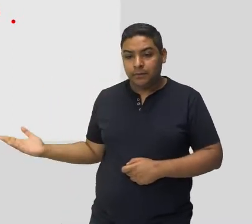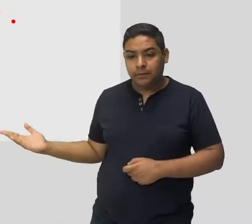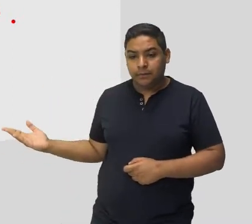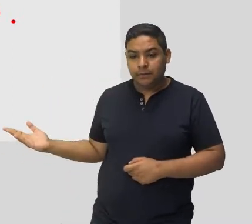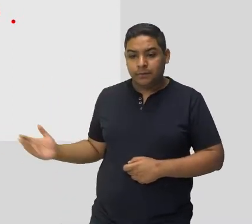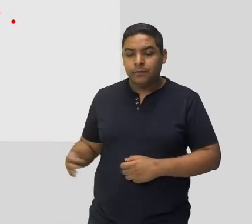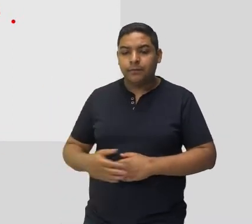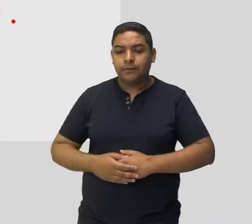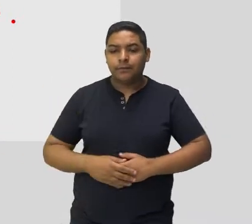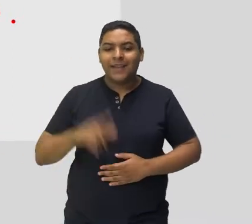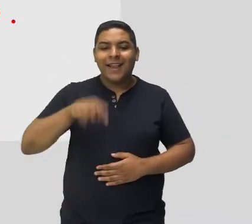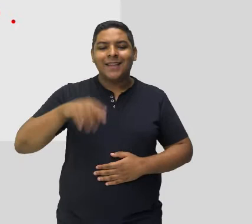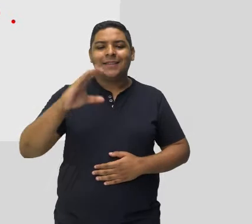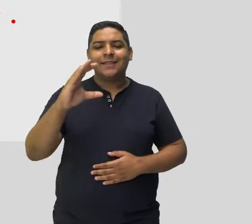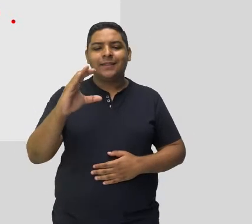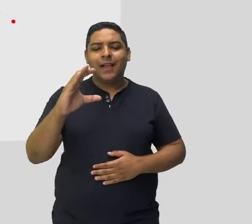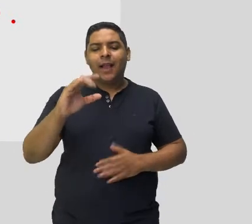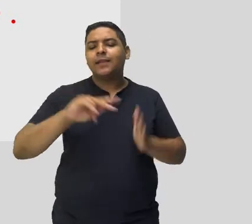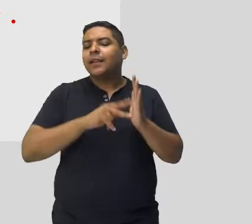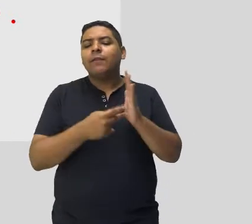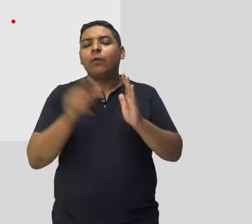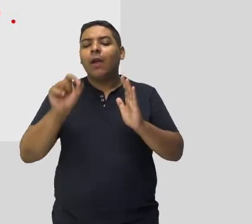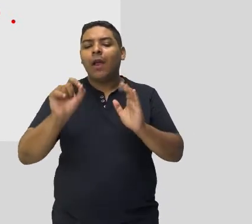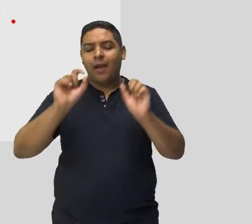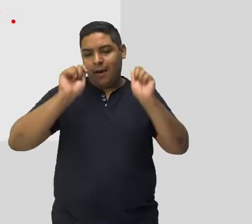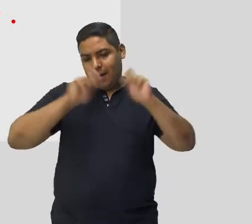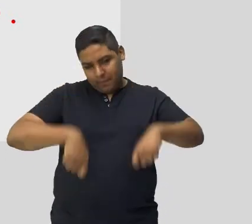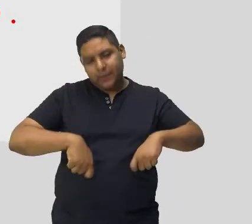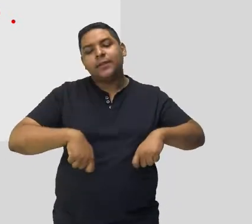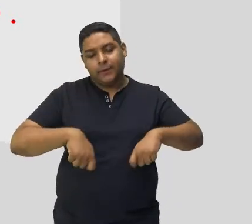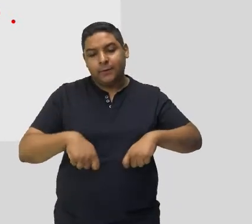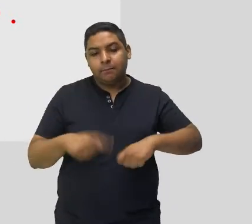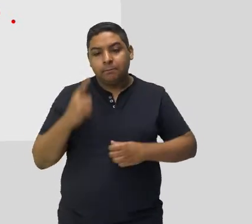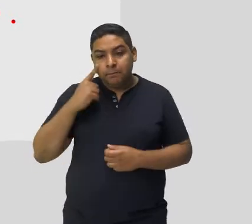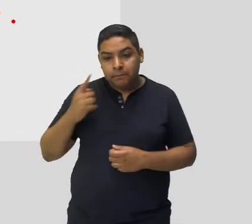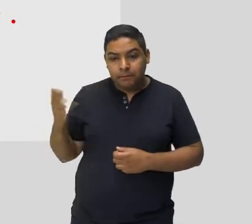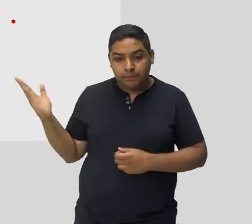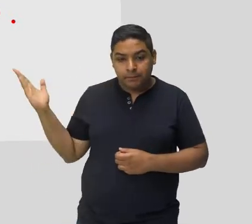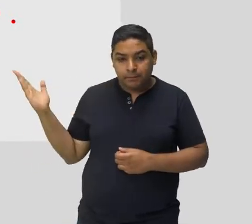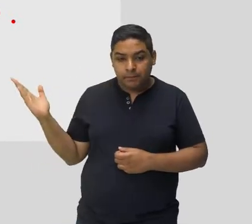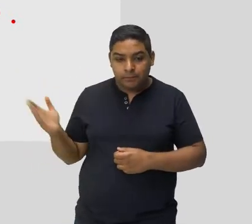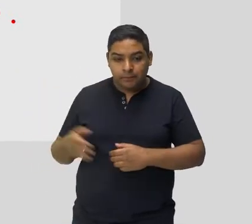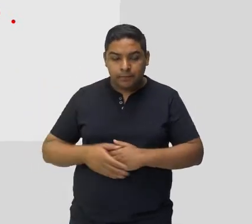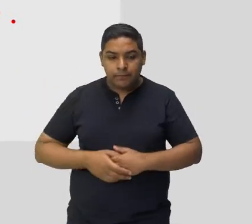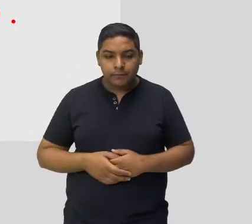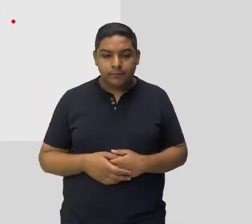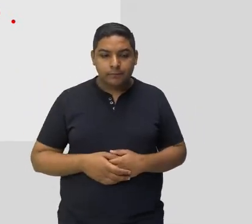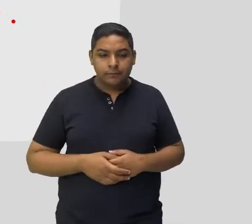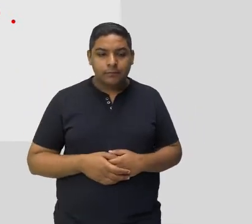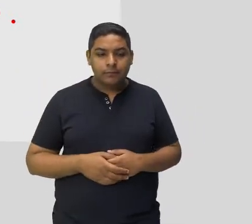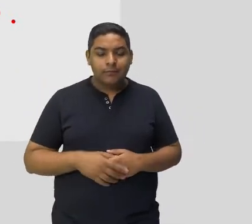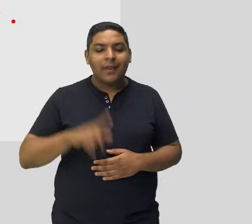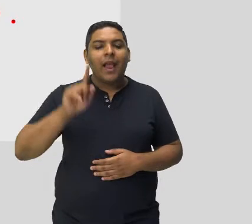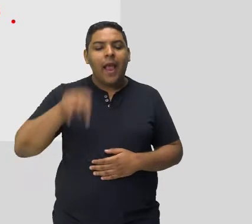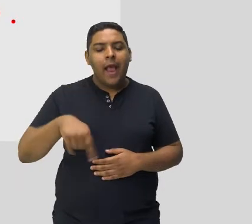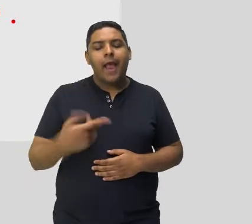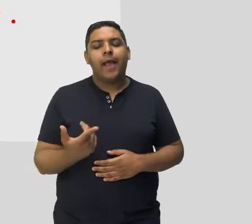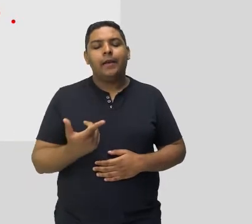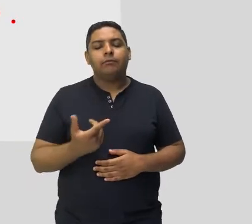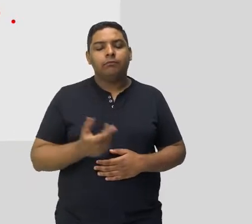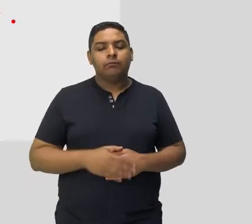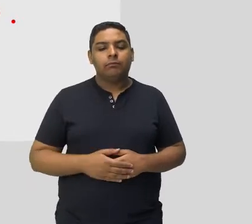E C é a nossa capacitância. Essa capacitância vai ser medida em uma unidade chamada de farad, tá